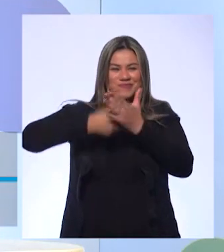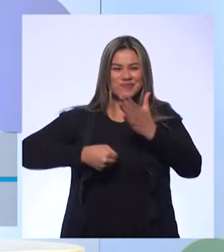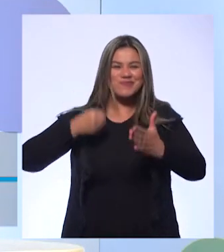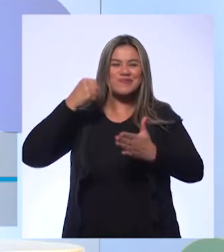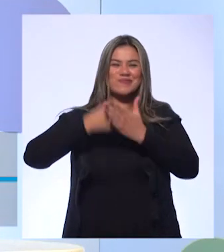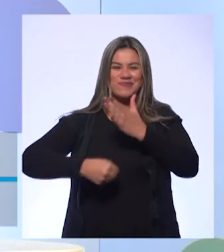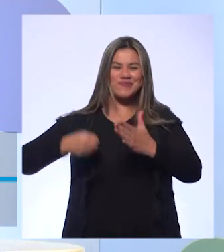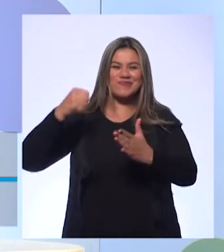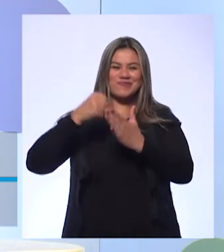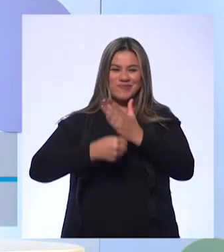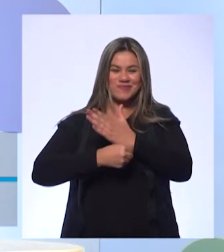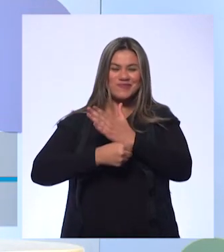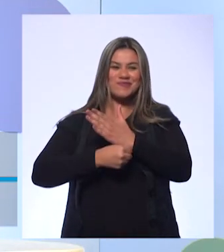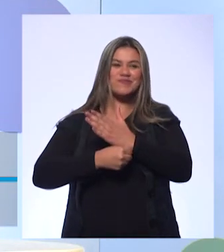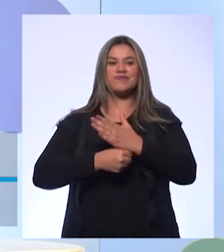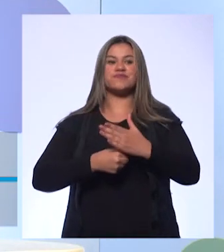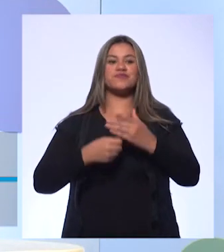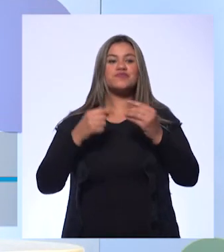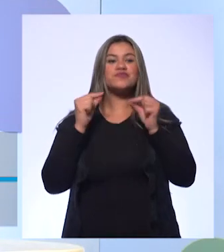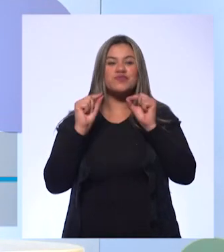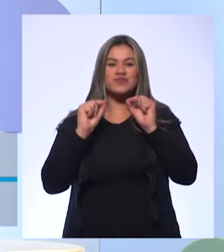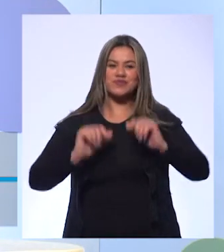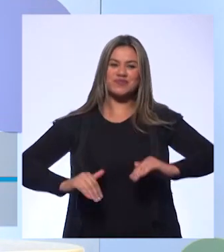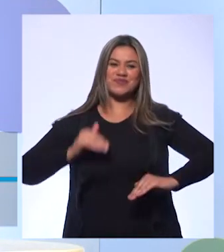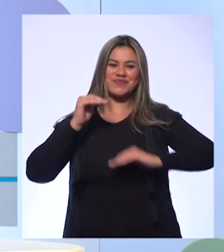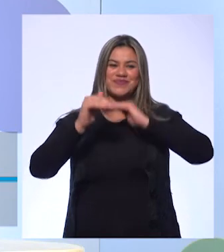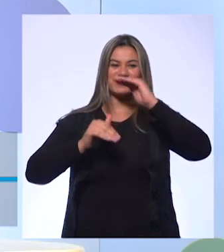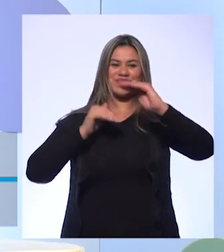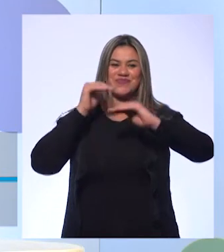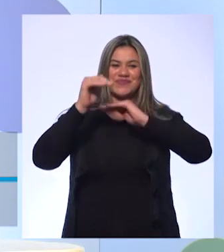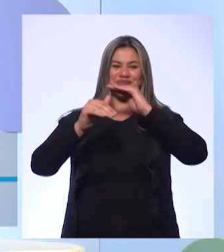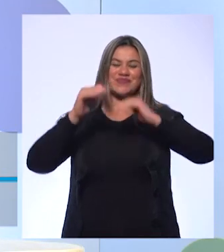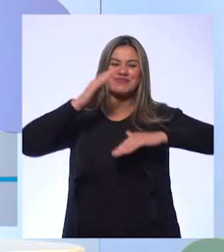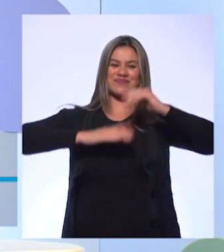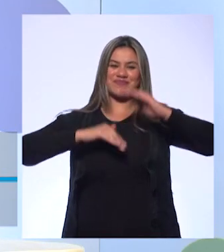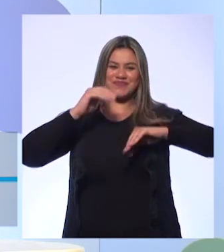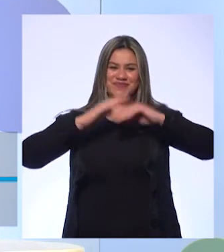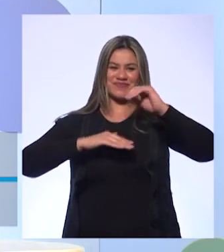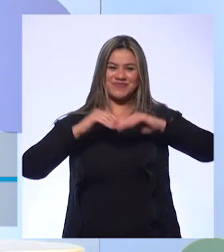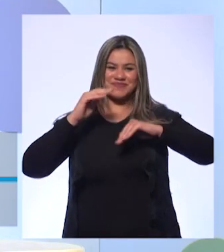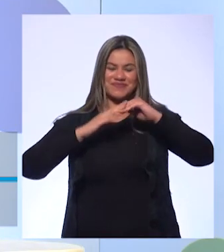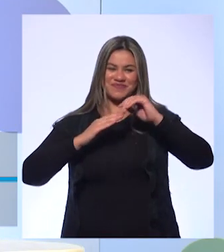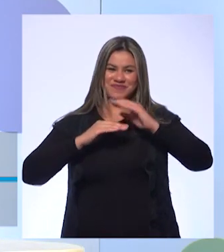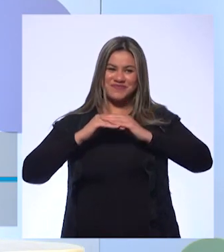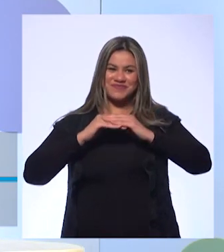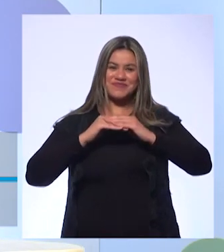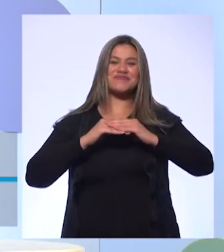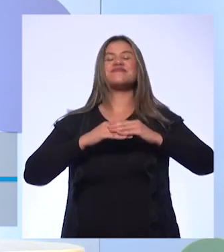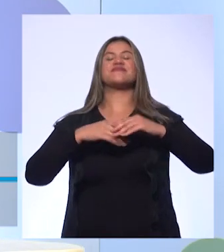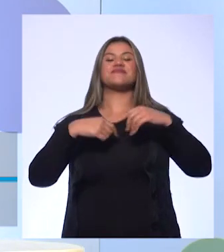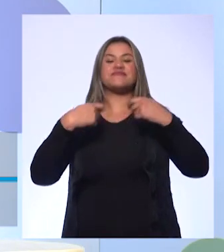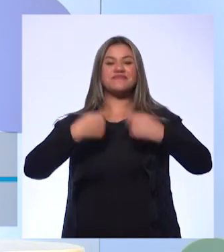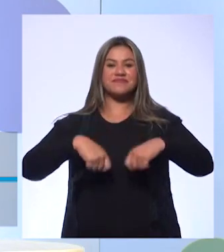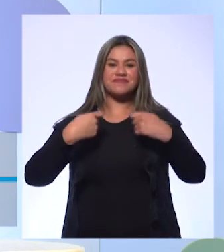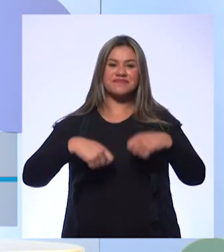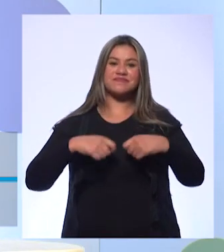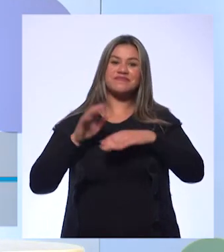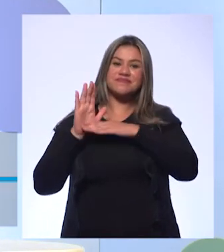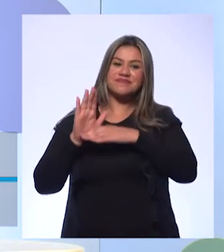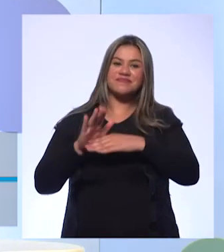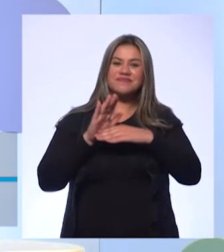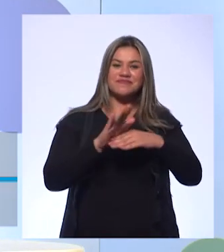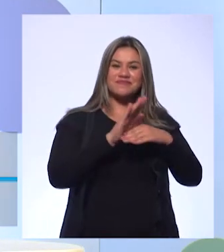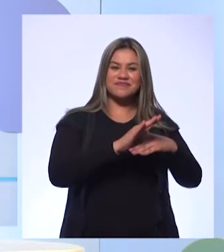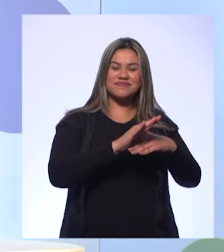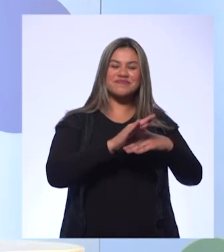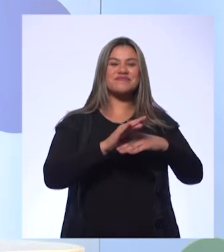batalha é com a ao desenvolvimento das habilidades e competências necessárias para o